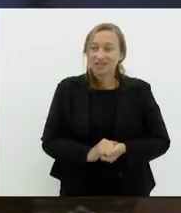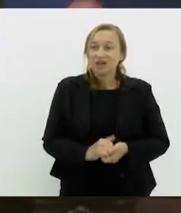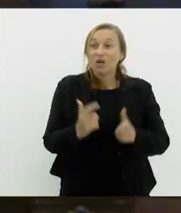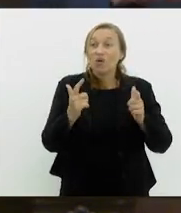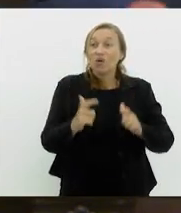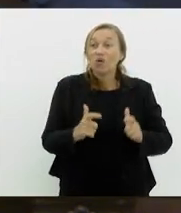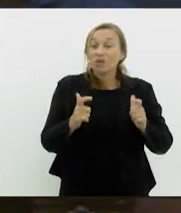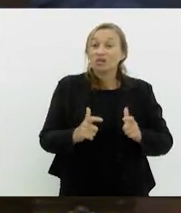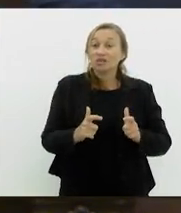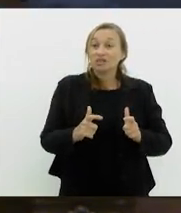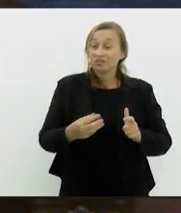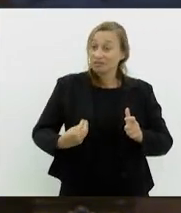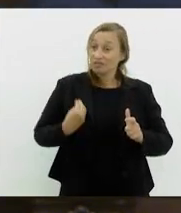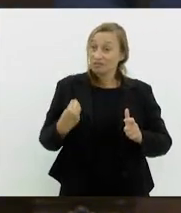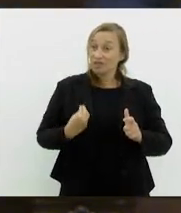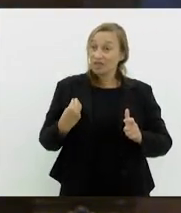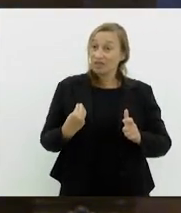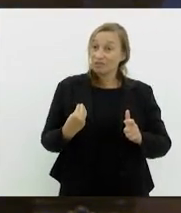Vamos.